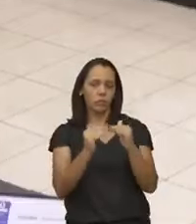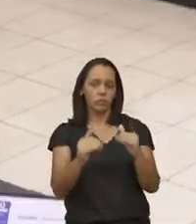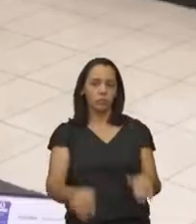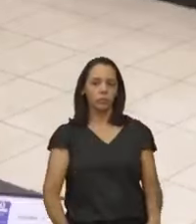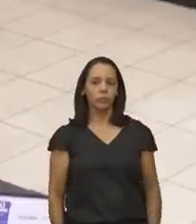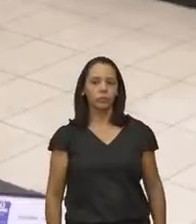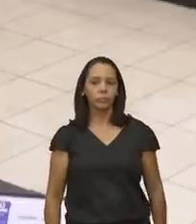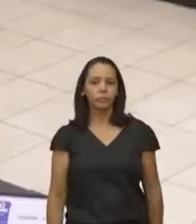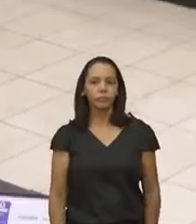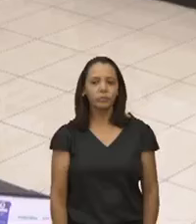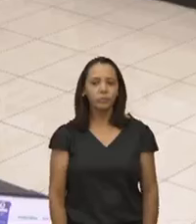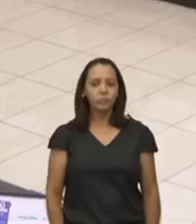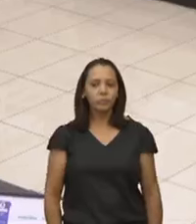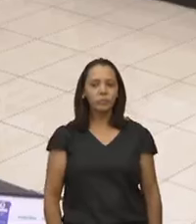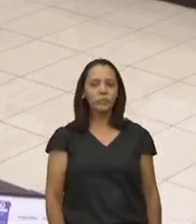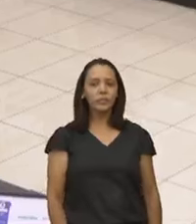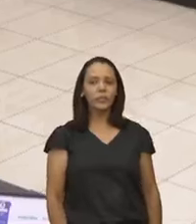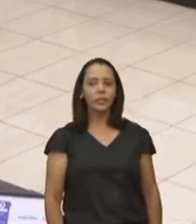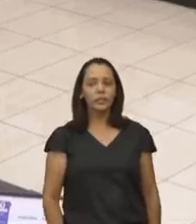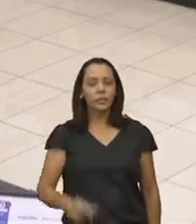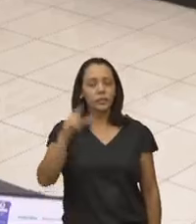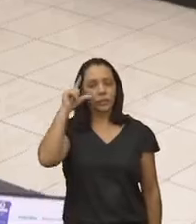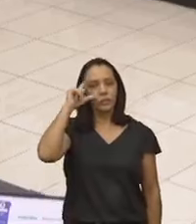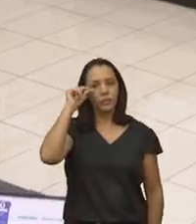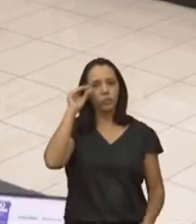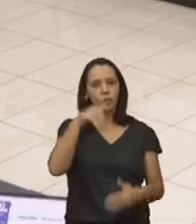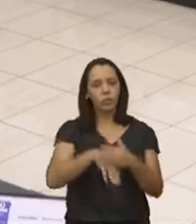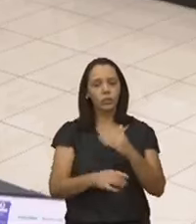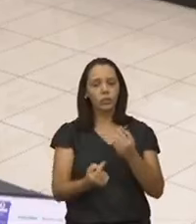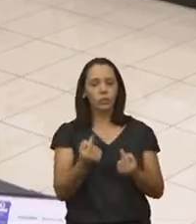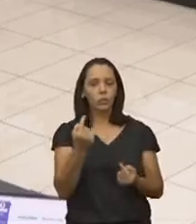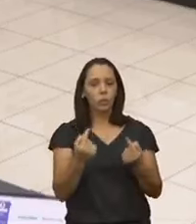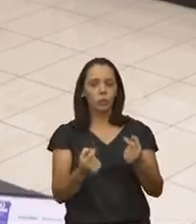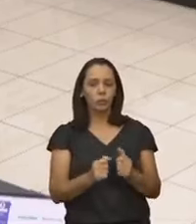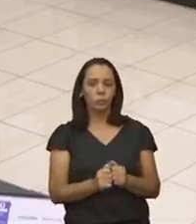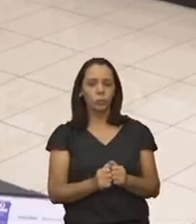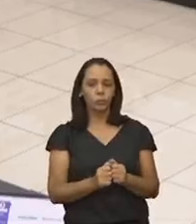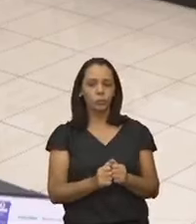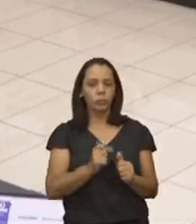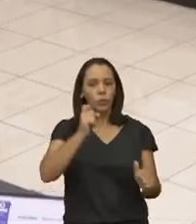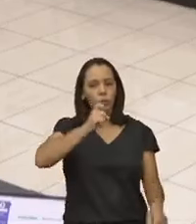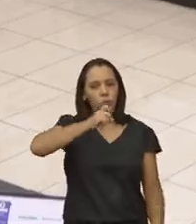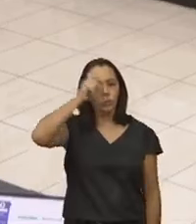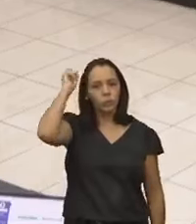vereador Jean Araújo? Como vota o vereador Joex Almeida?